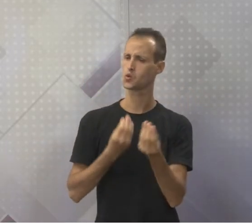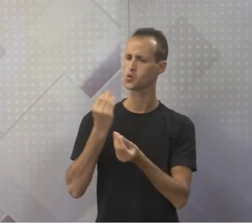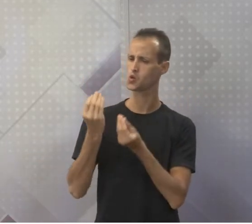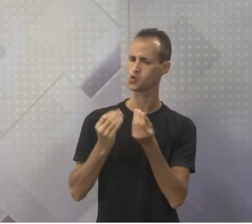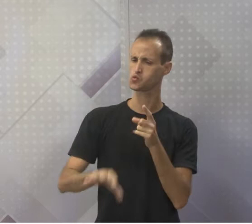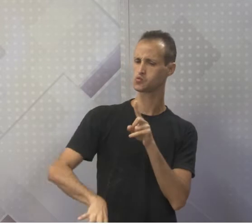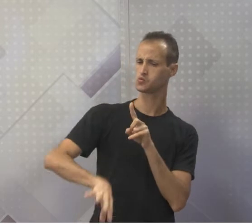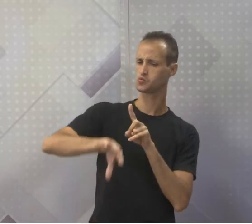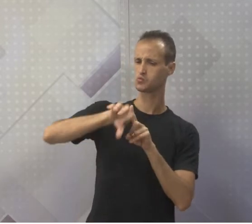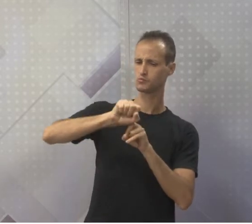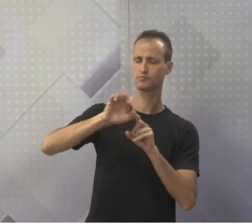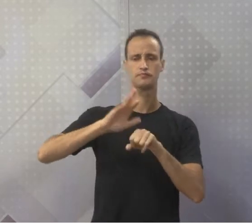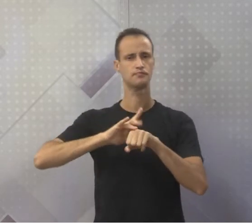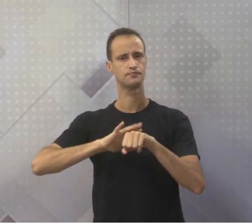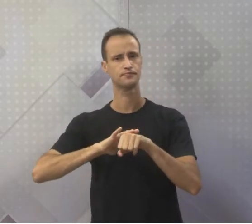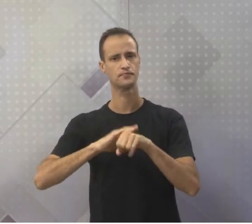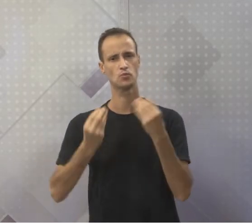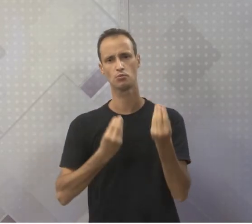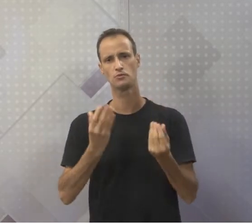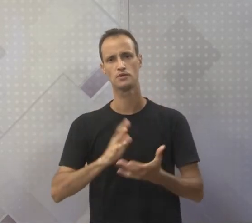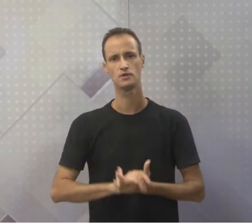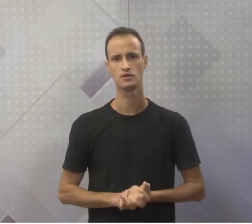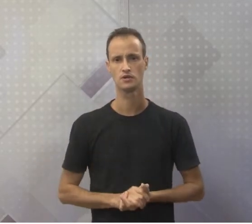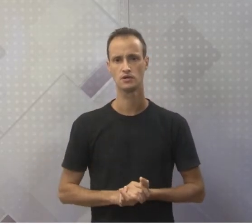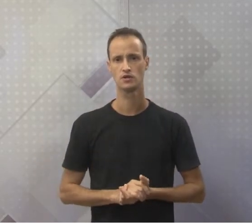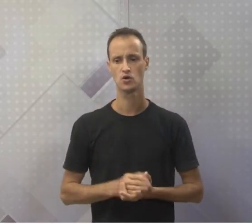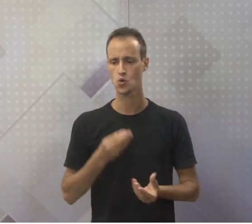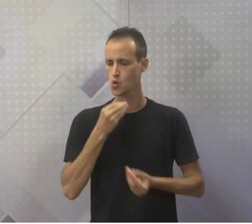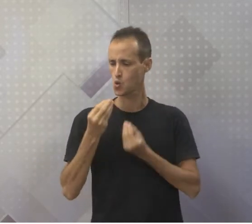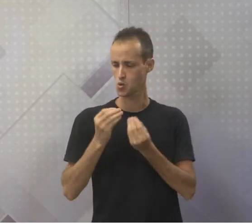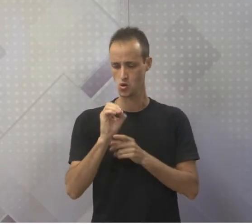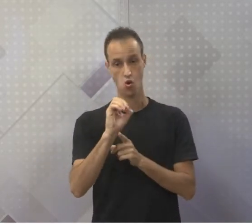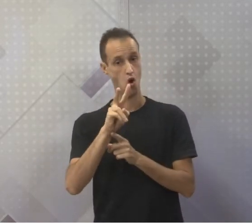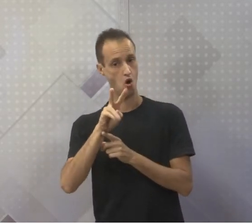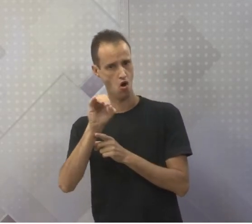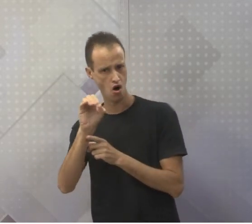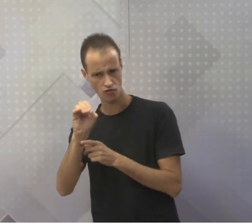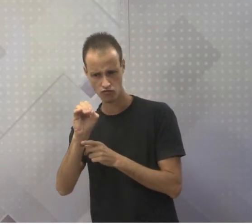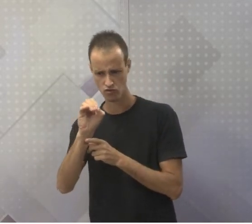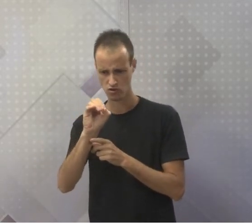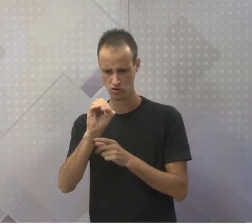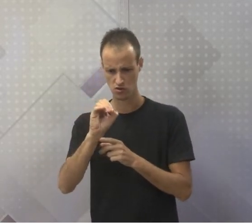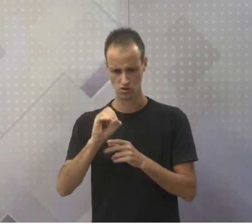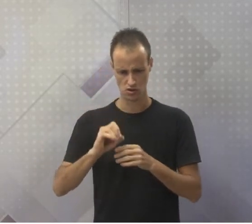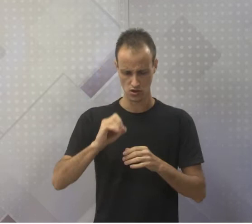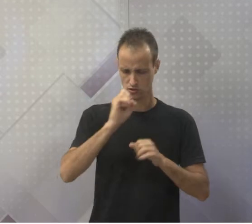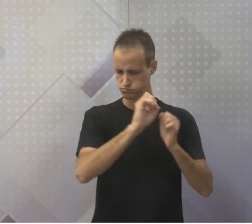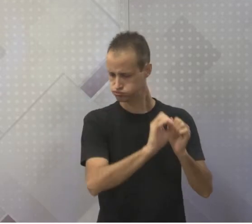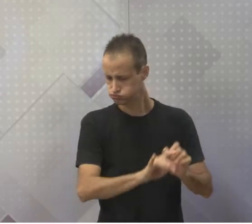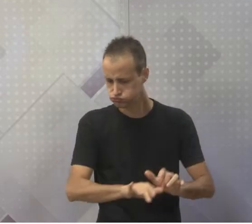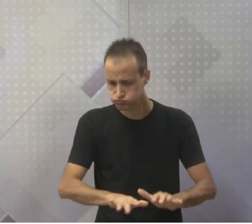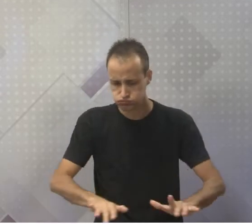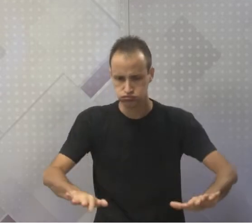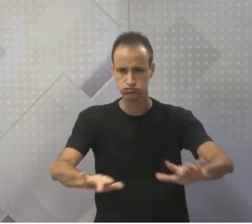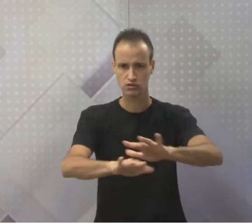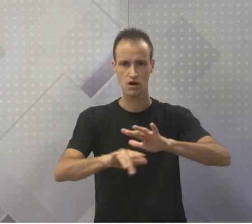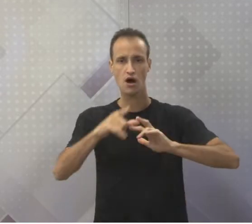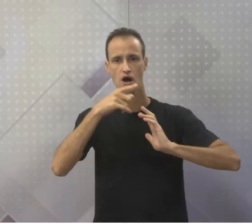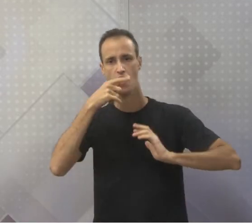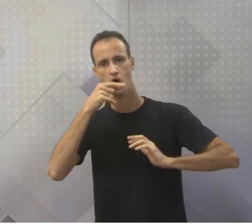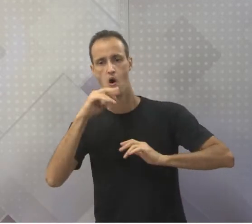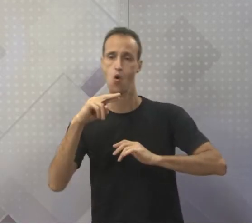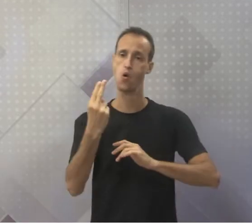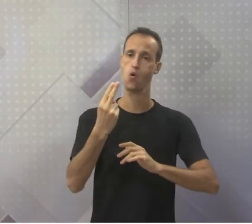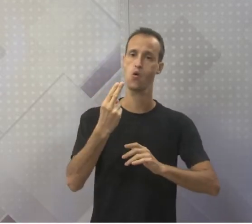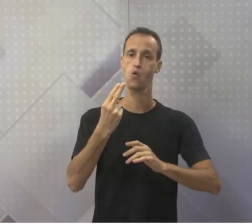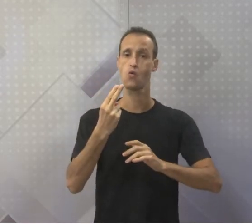pega essa doença? Né? Como é que os ovos podem parar na água ou podem parar no alimento?